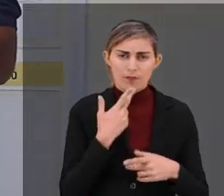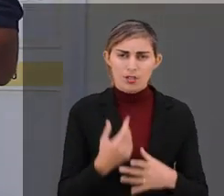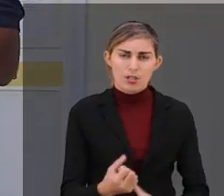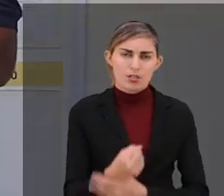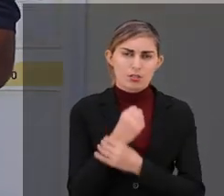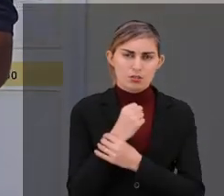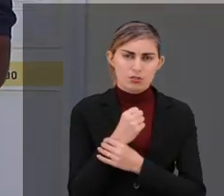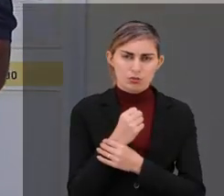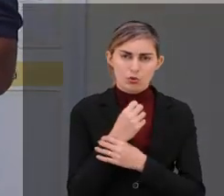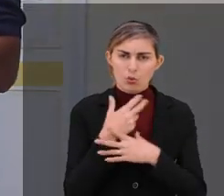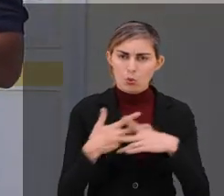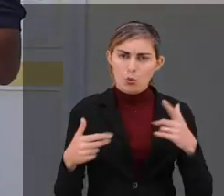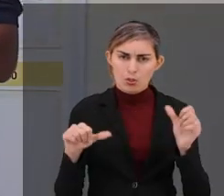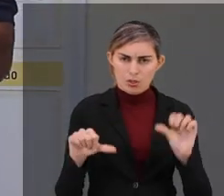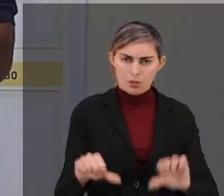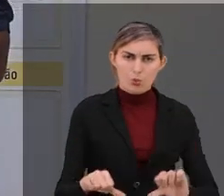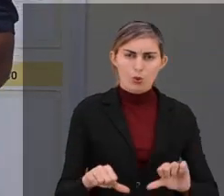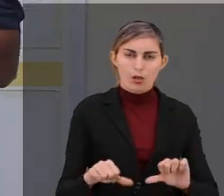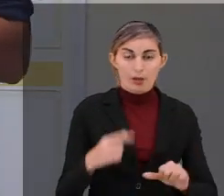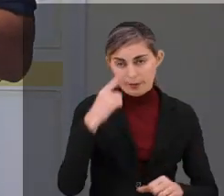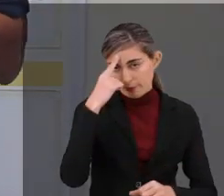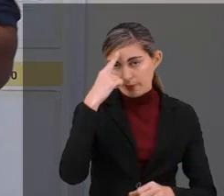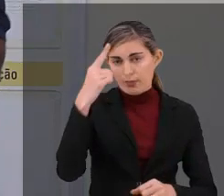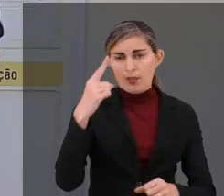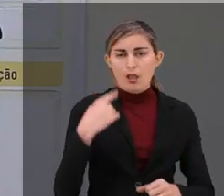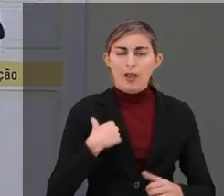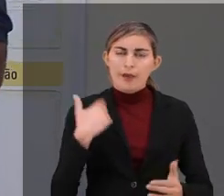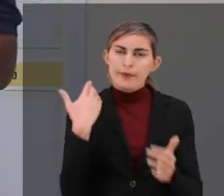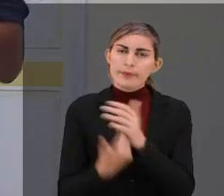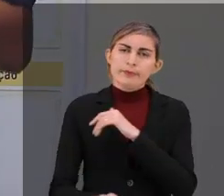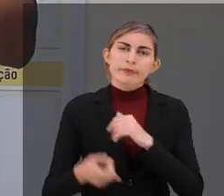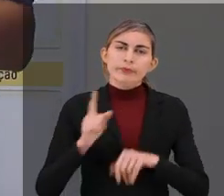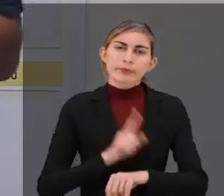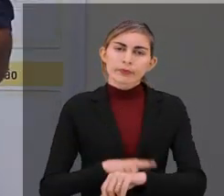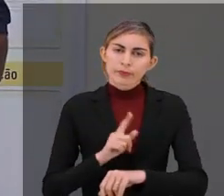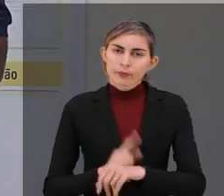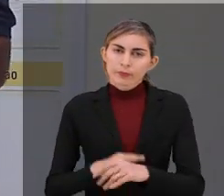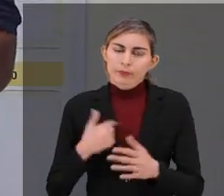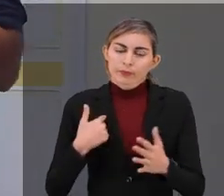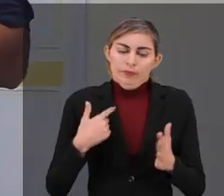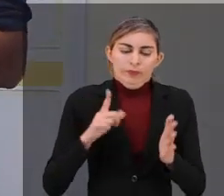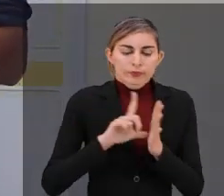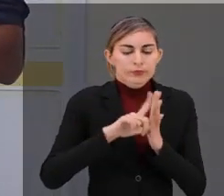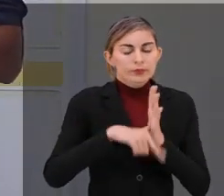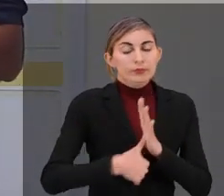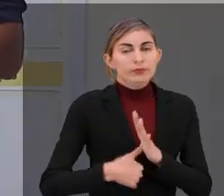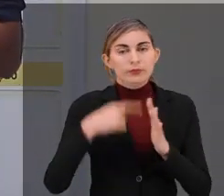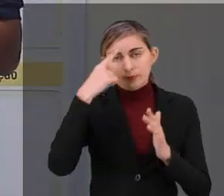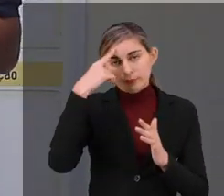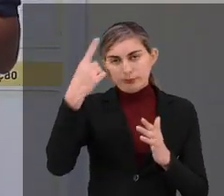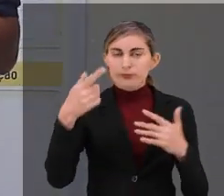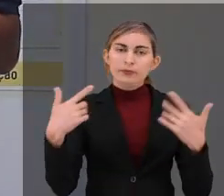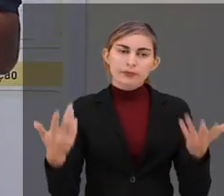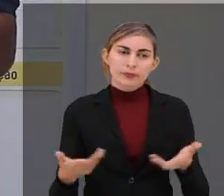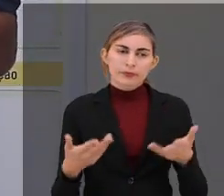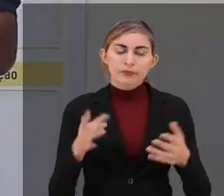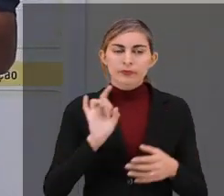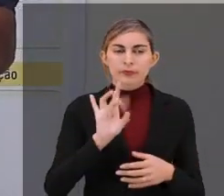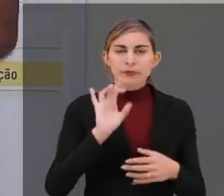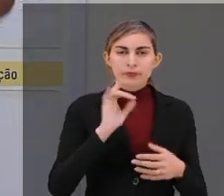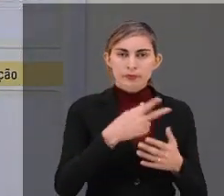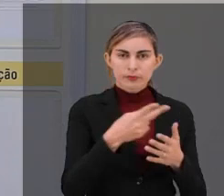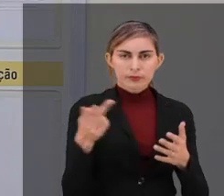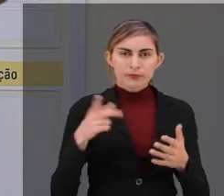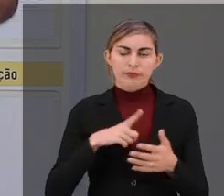segurança, se fala em coisa ruim. Sim. A ideia é essa, eu vou perder tempo, vou me atrasar, a ideia basicamente é essa. Só que